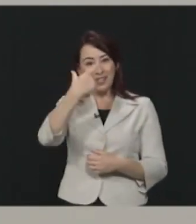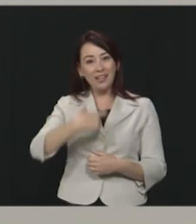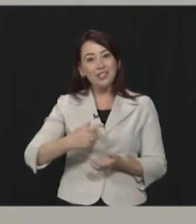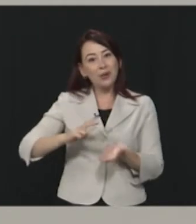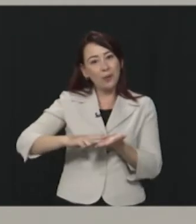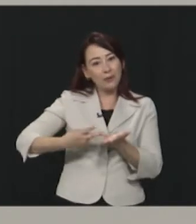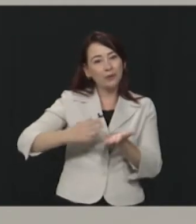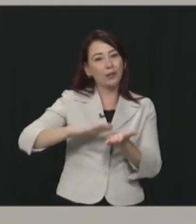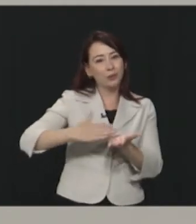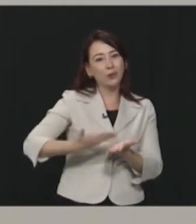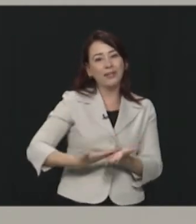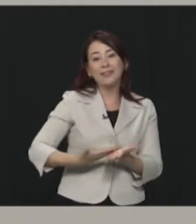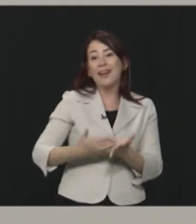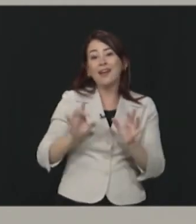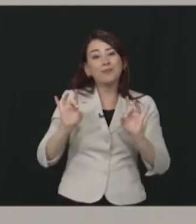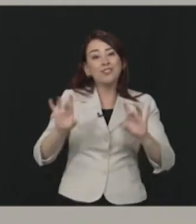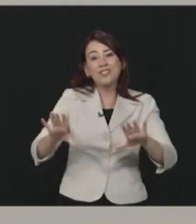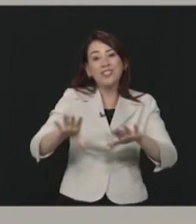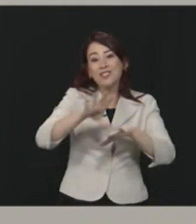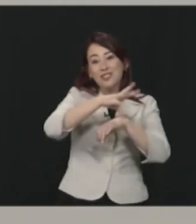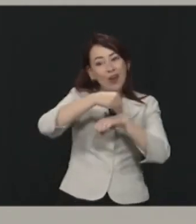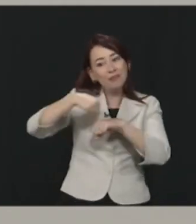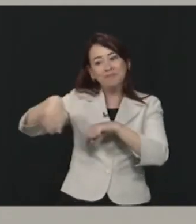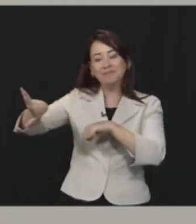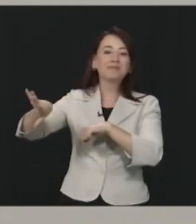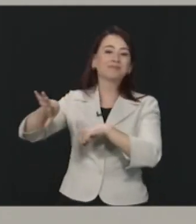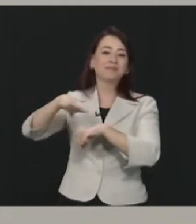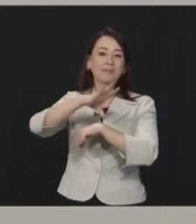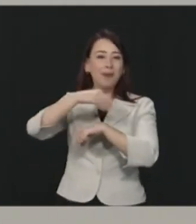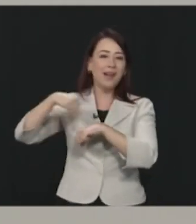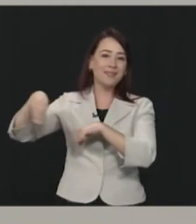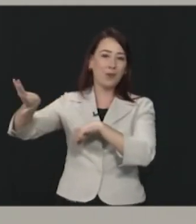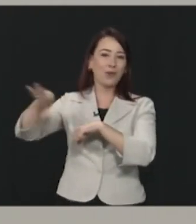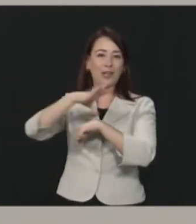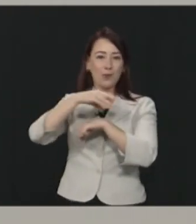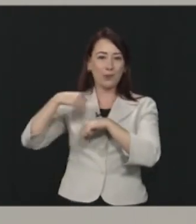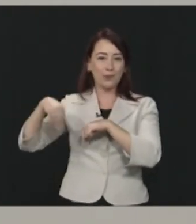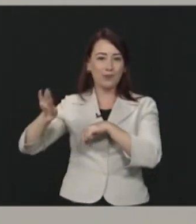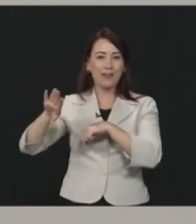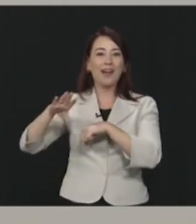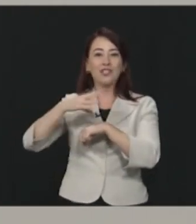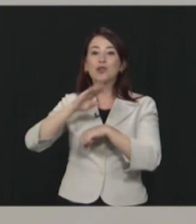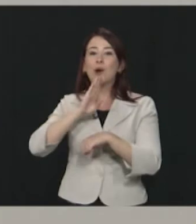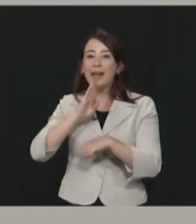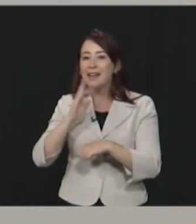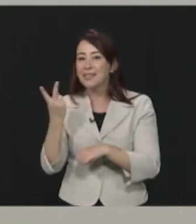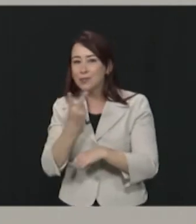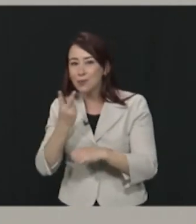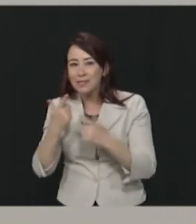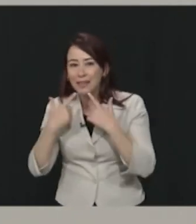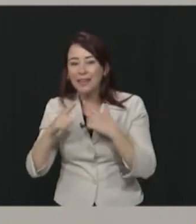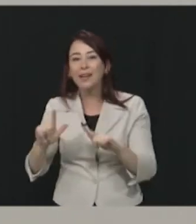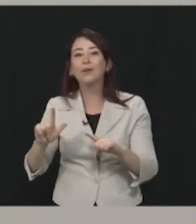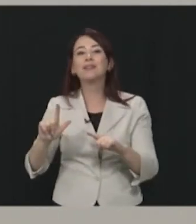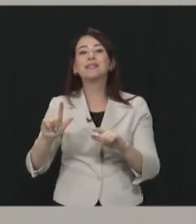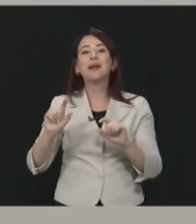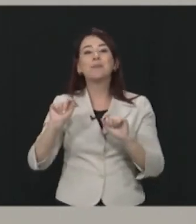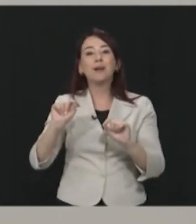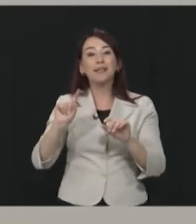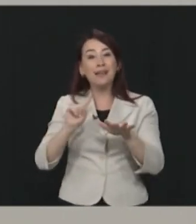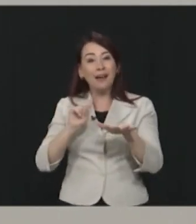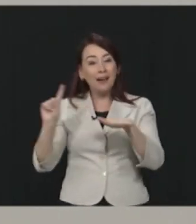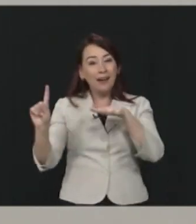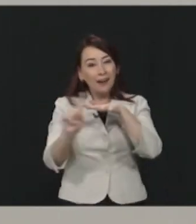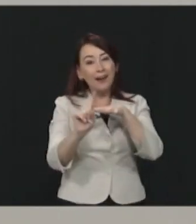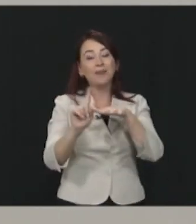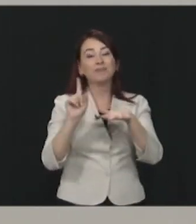a gente, enquanto tradutor e intérprete, a gente só passa o conteúdo. A gente conhece as duas línguas,